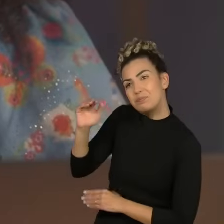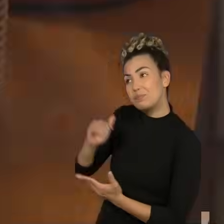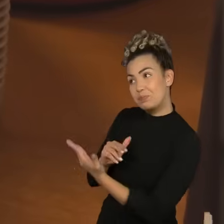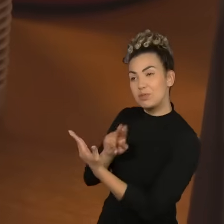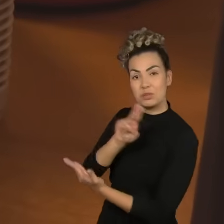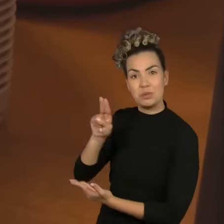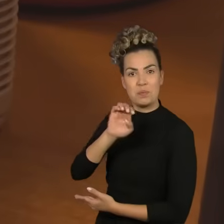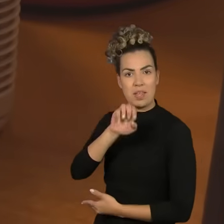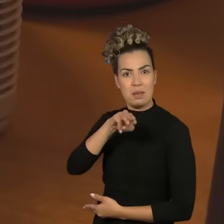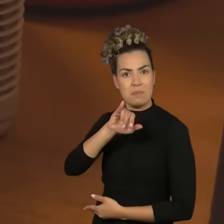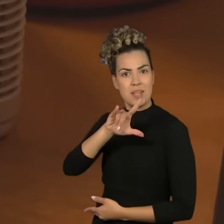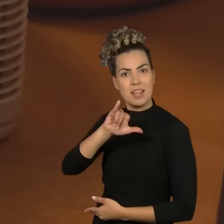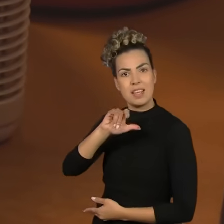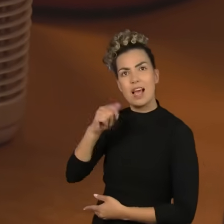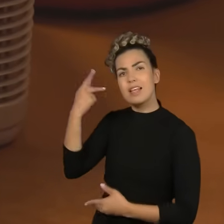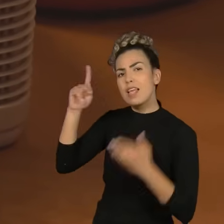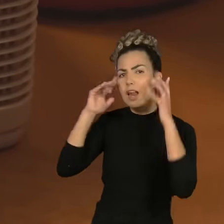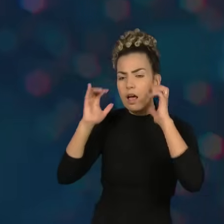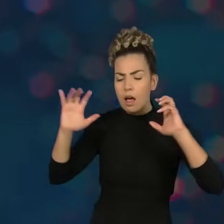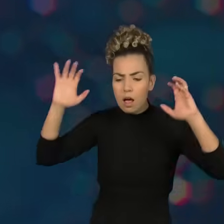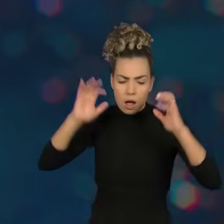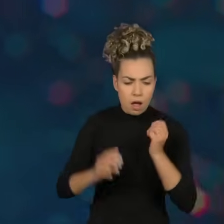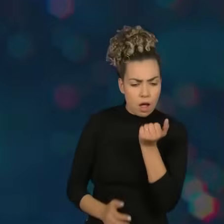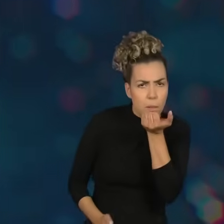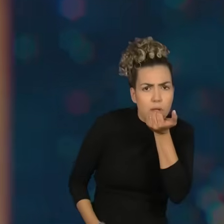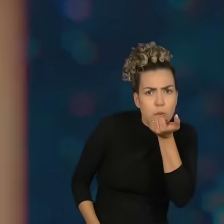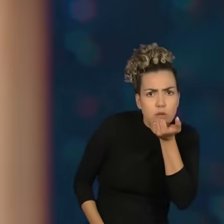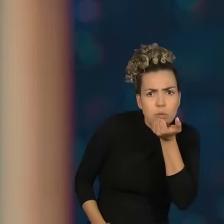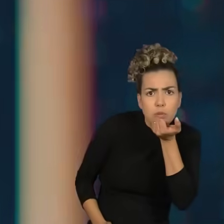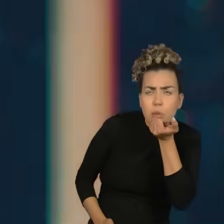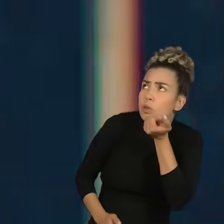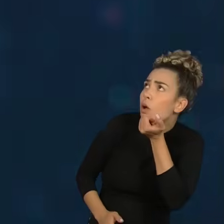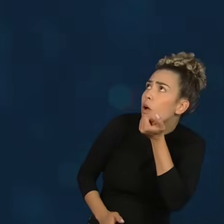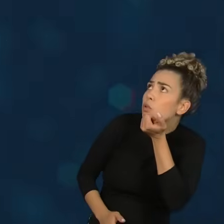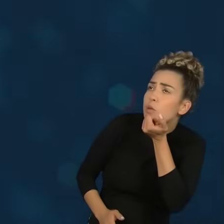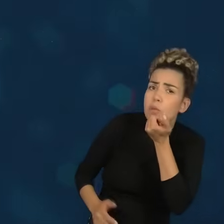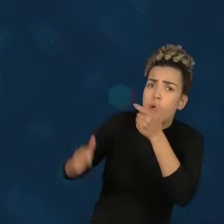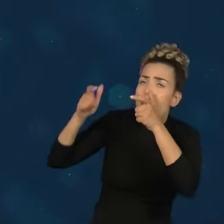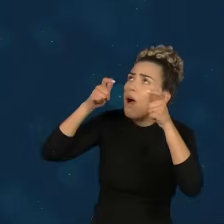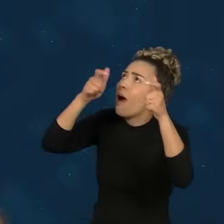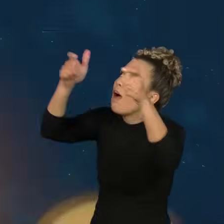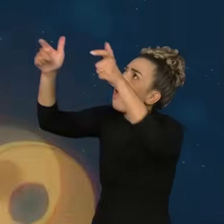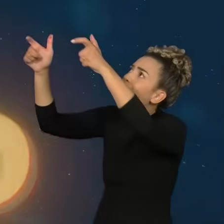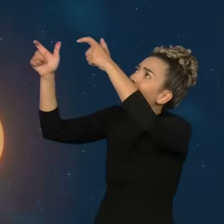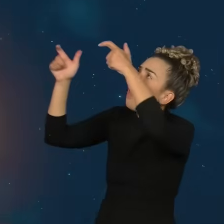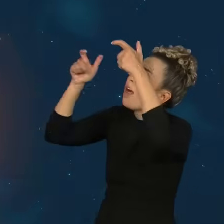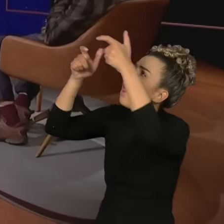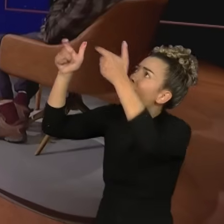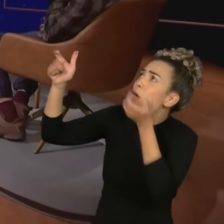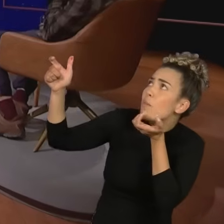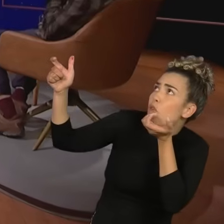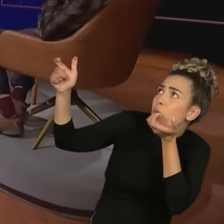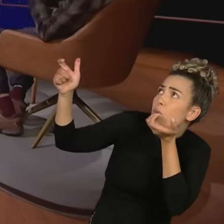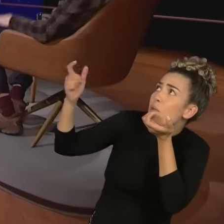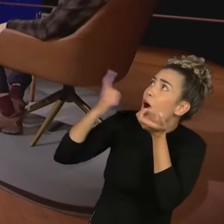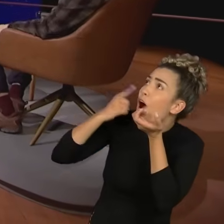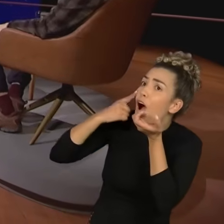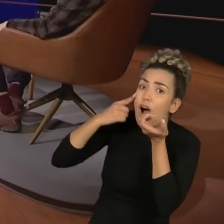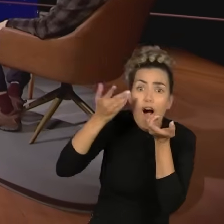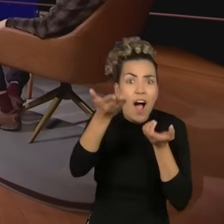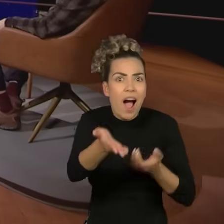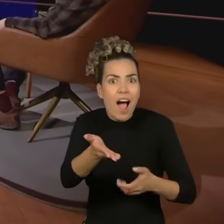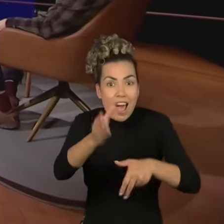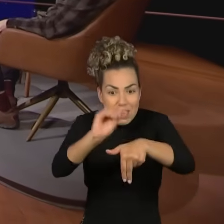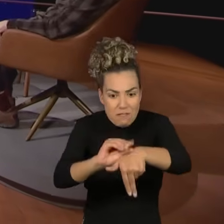Silva. Alô, alô, Planeta Terra chamando! Temos um novo sucesso na tela da TV